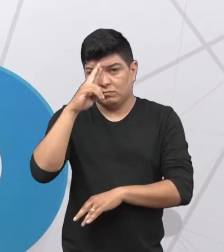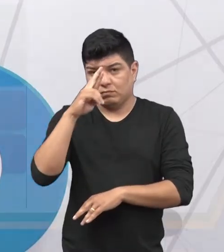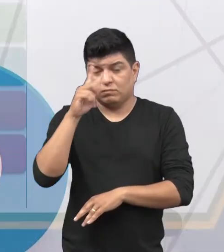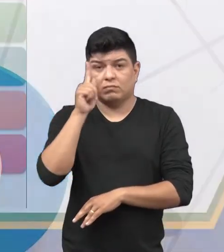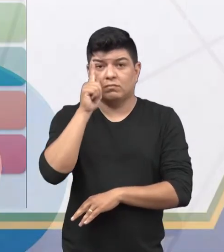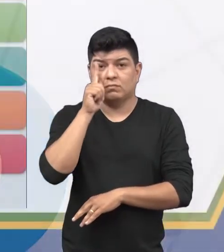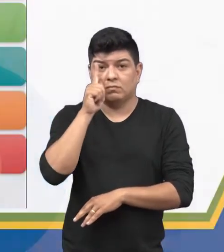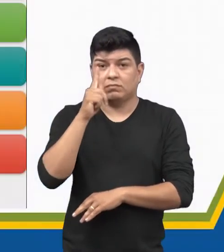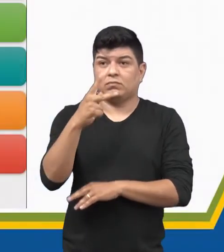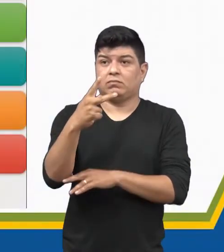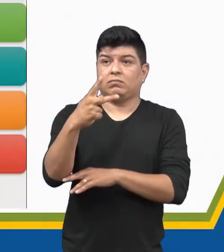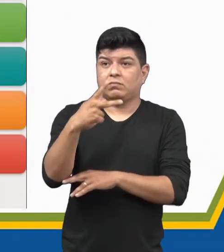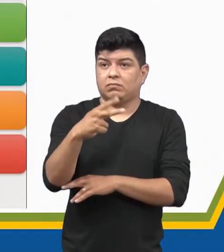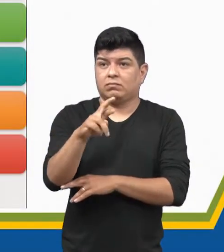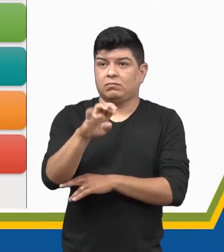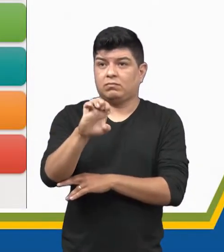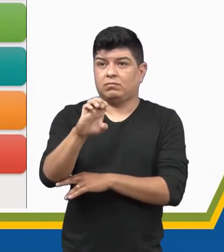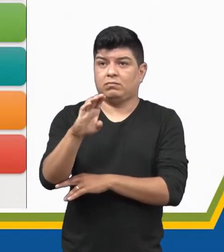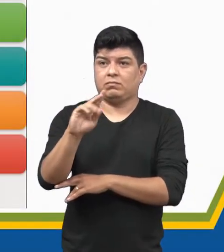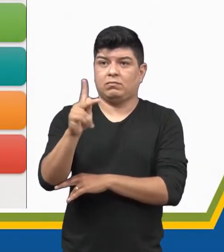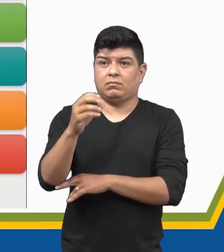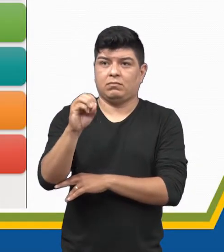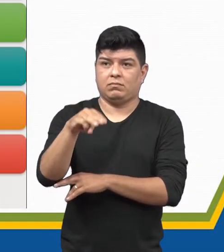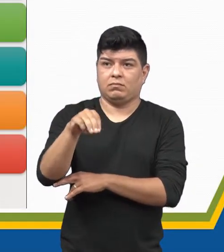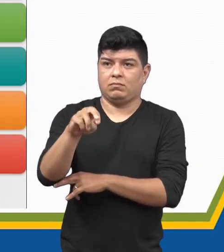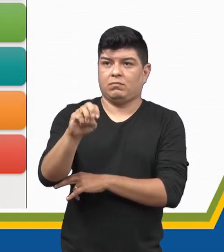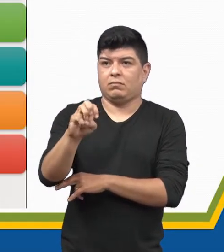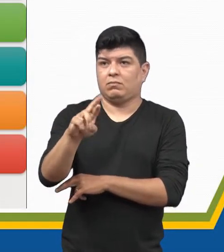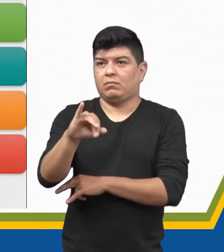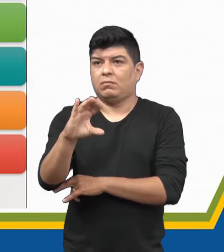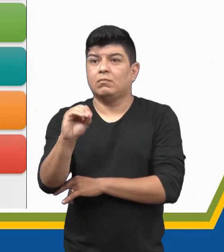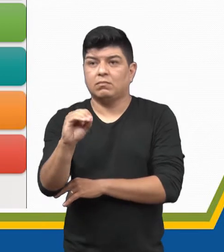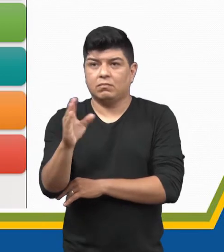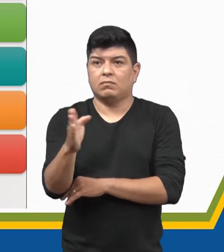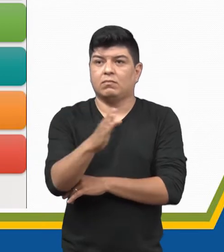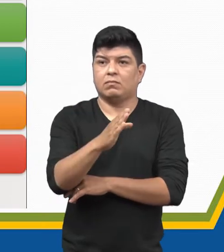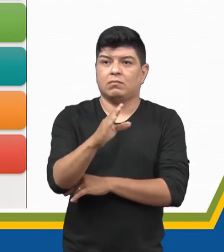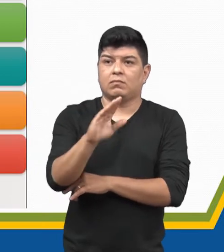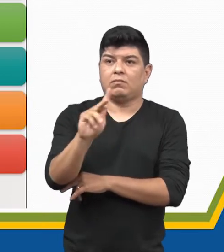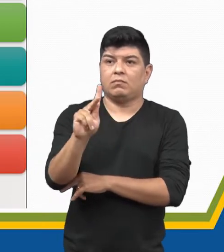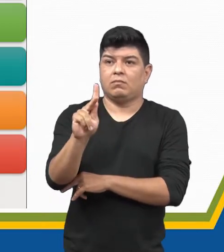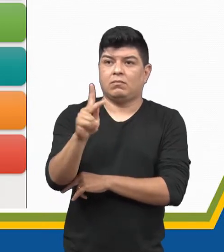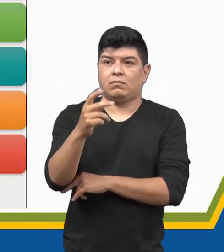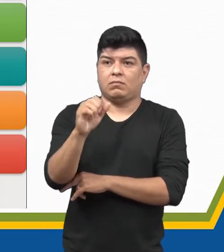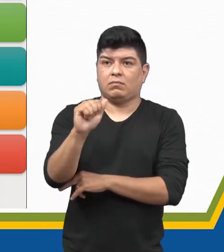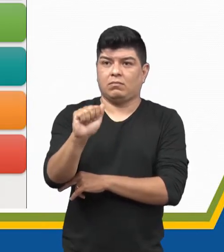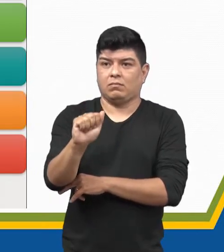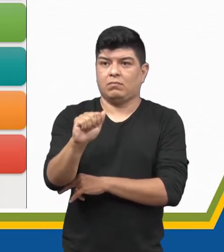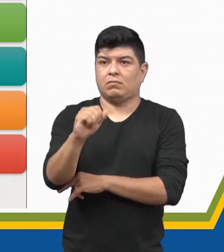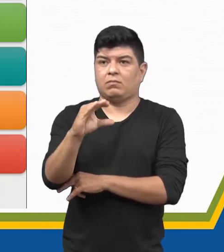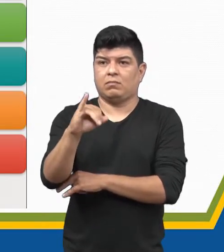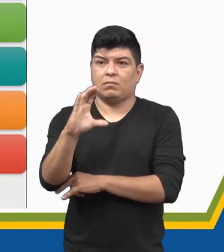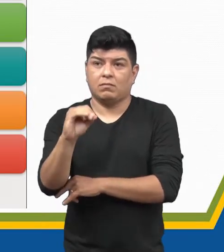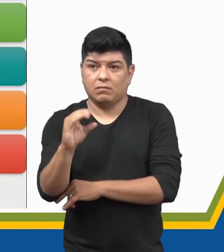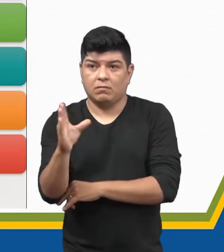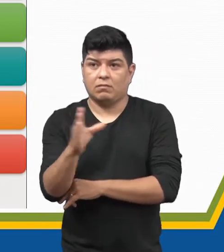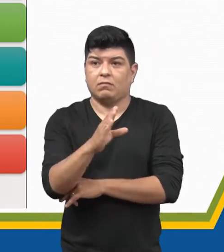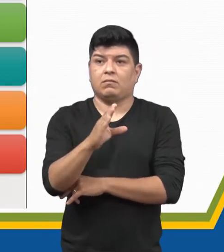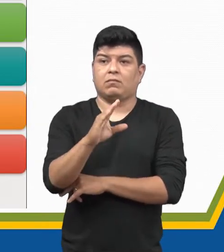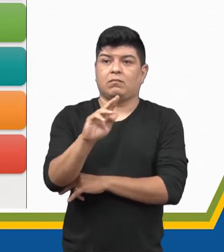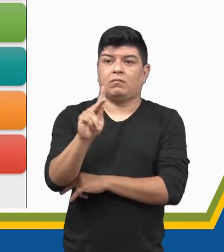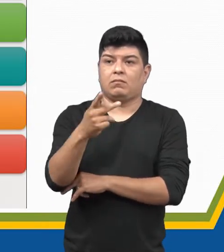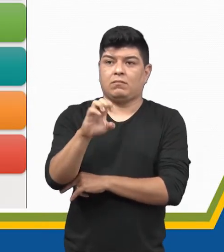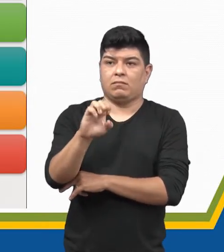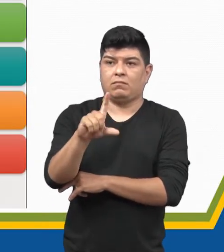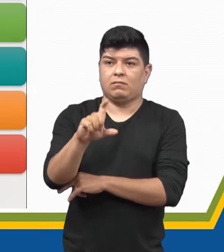período pré-homérico, o período homérico, arcaico, período clássico e período helenístico, que